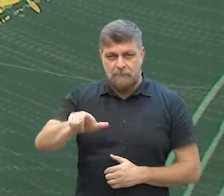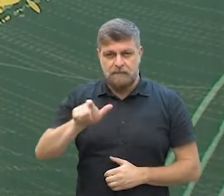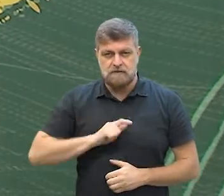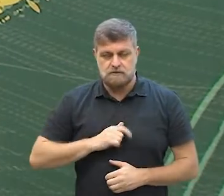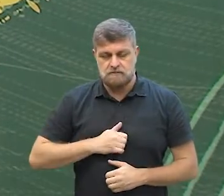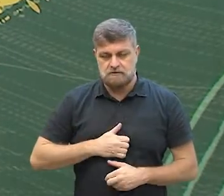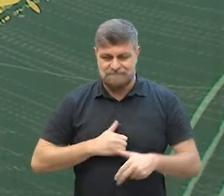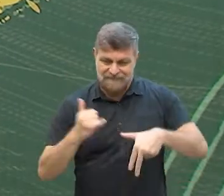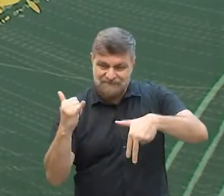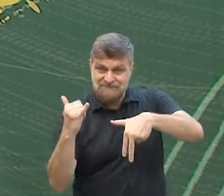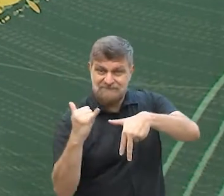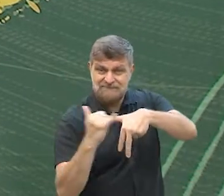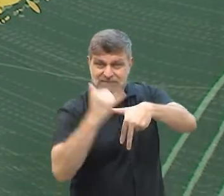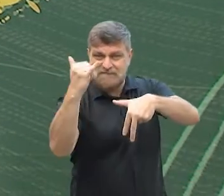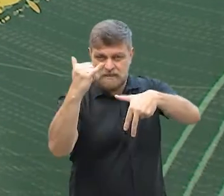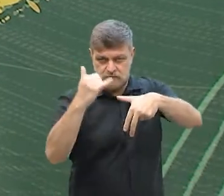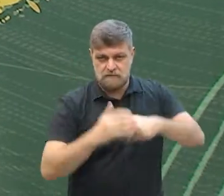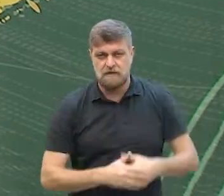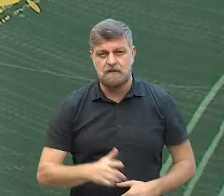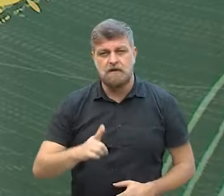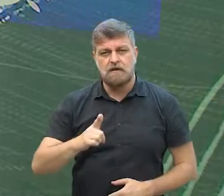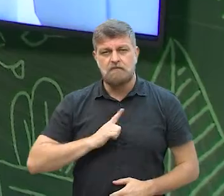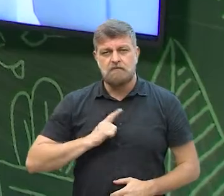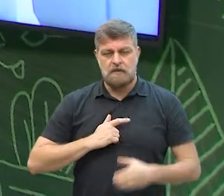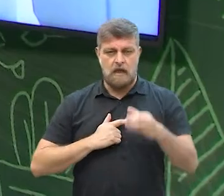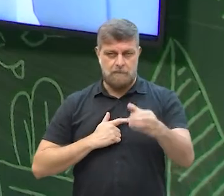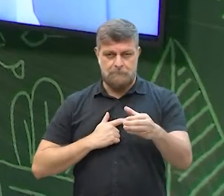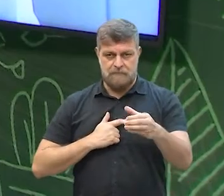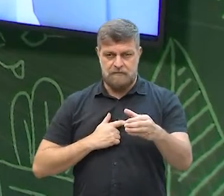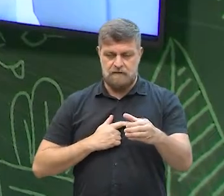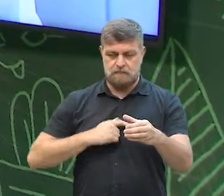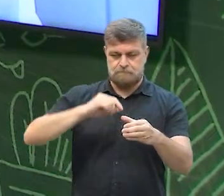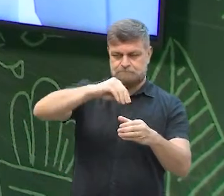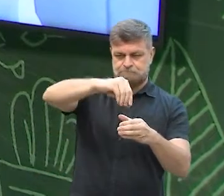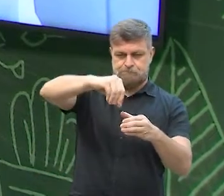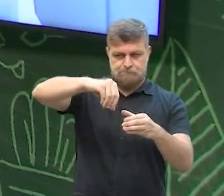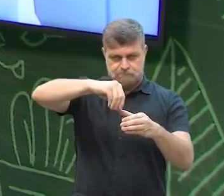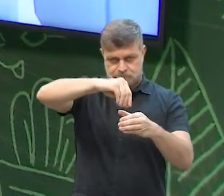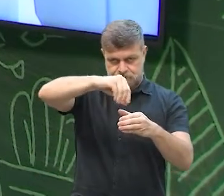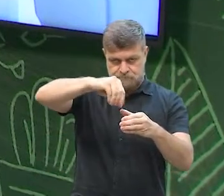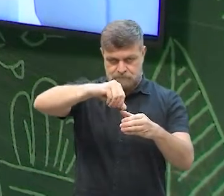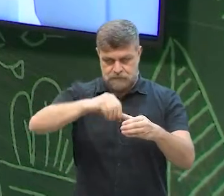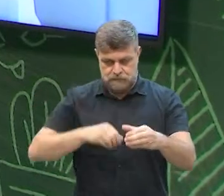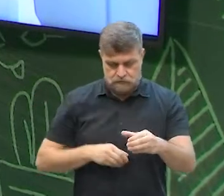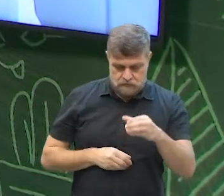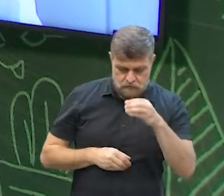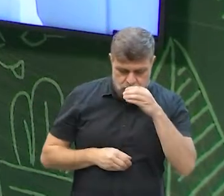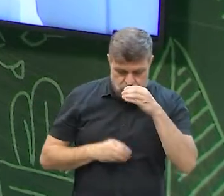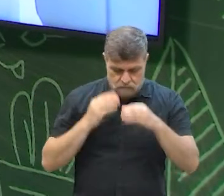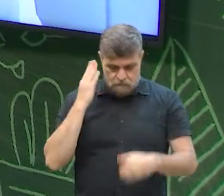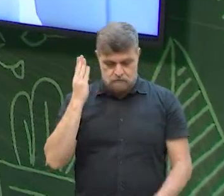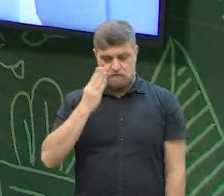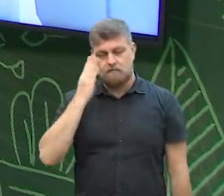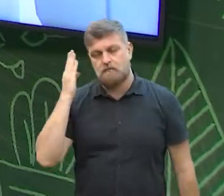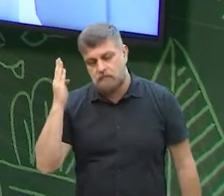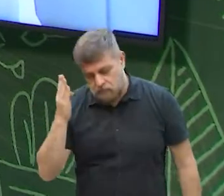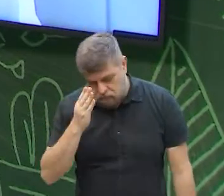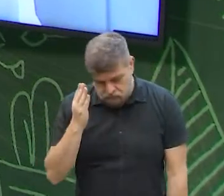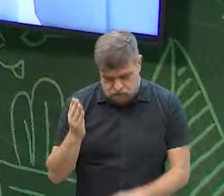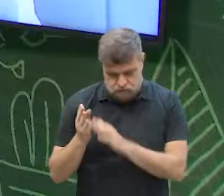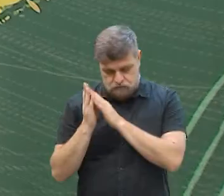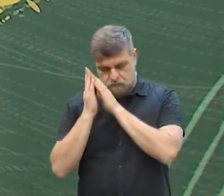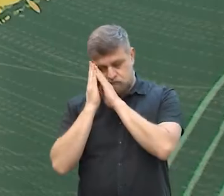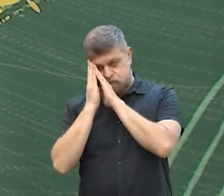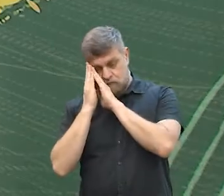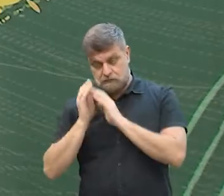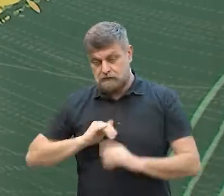tornando vítima, não é? Coloca bebida, coloca droga na bebida, alguma substância química, esse tipo de